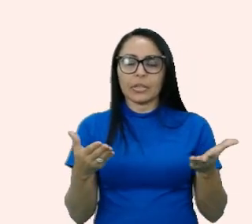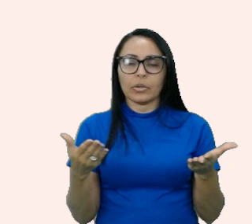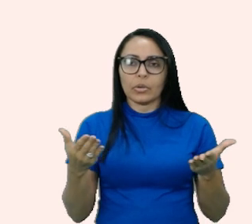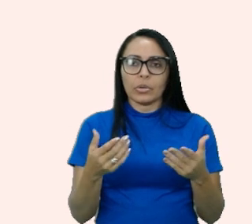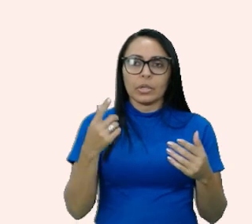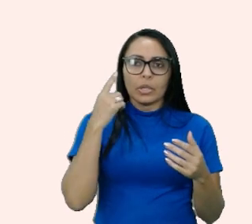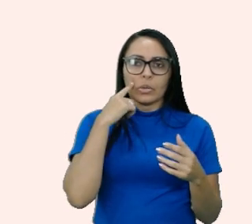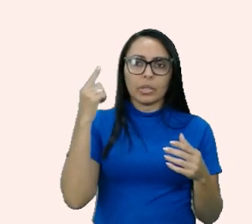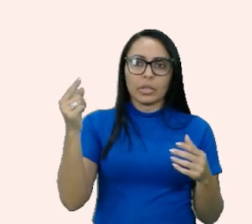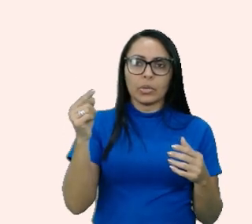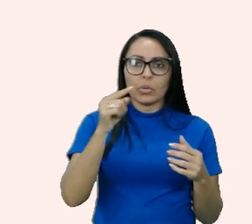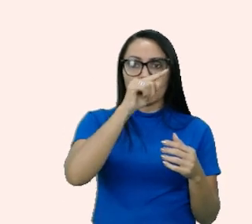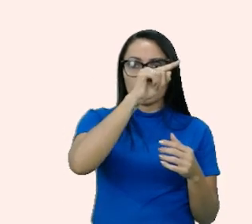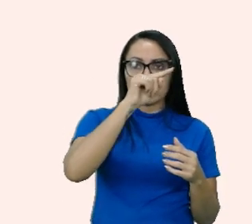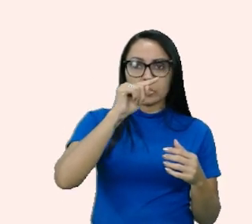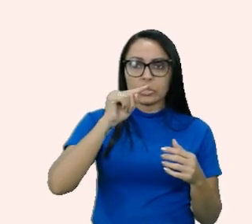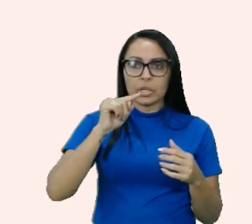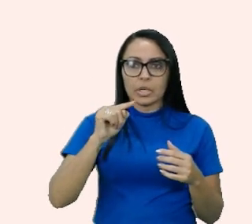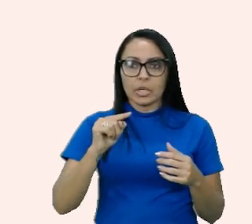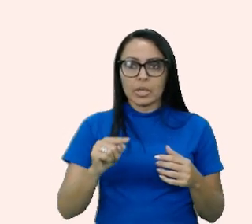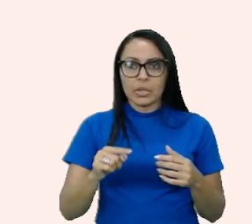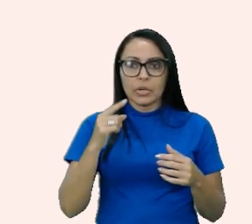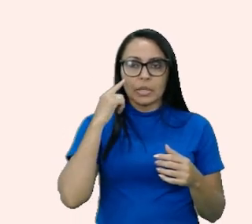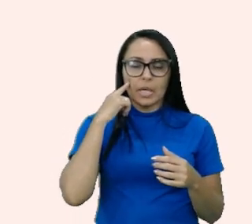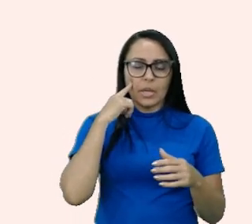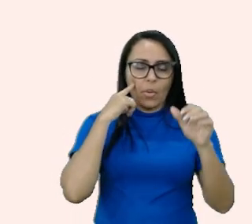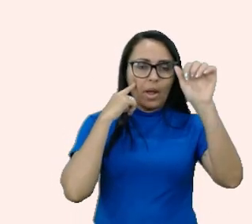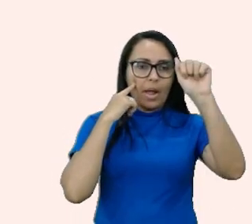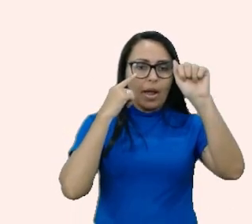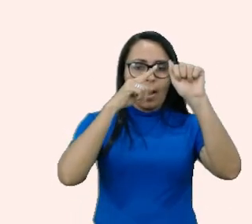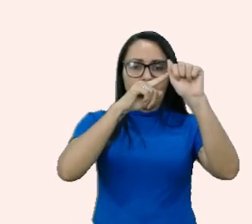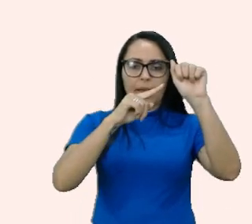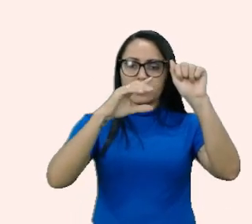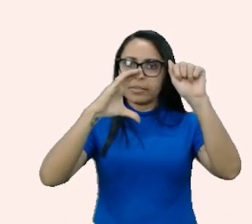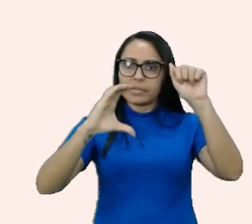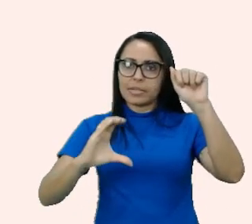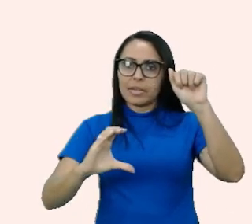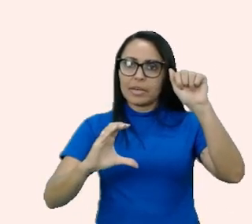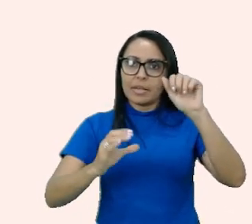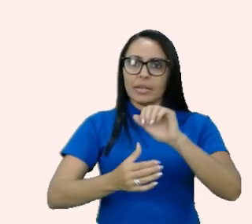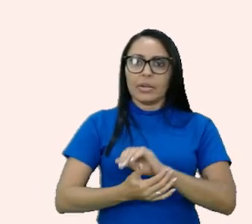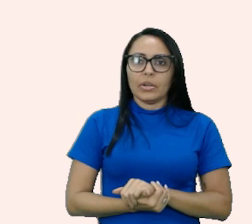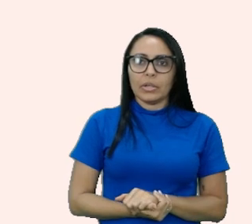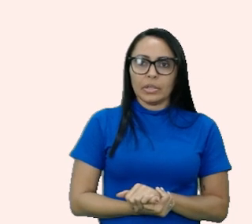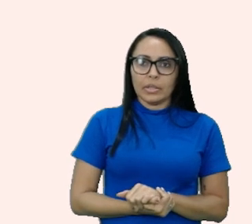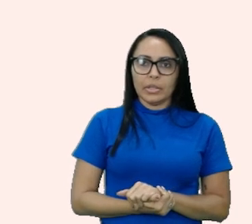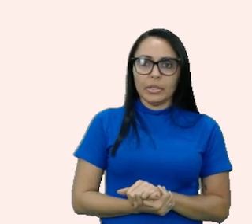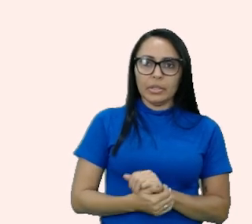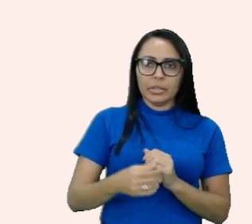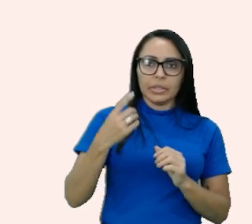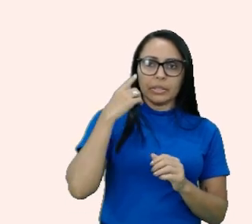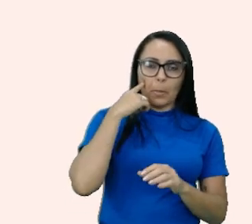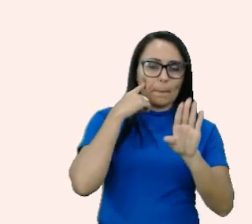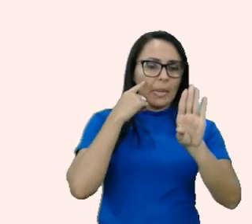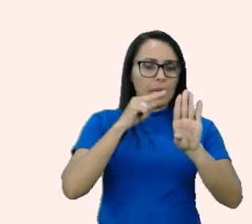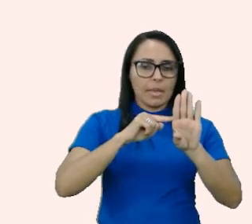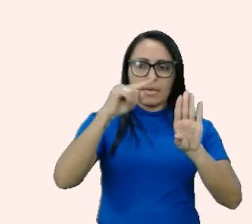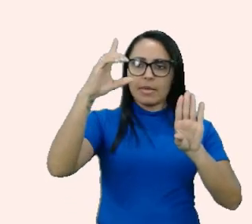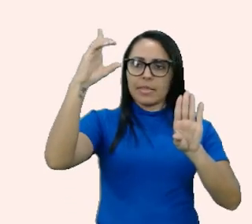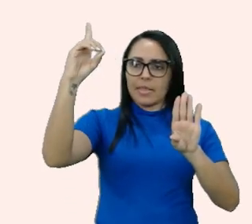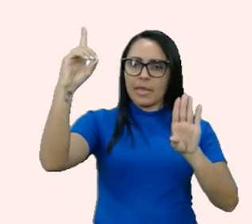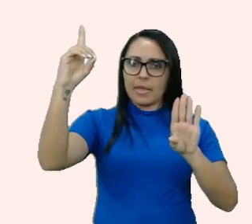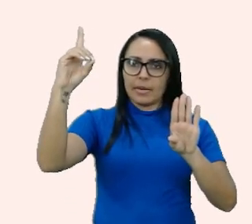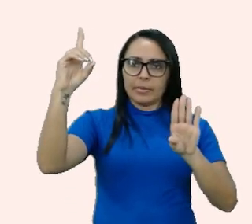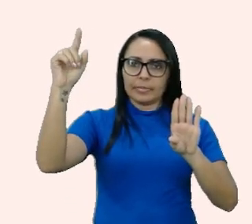os extremos serão A e C. E aí, eu tenho os meios B e D. Show de bola? Então, eu